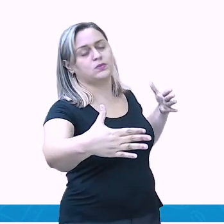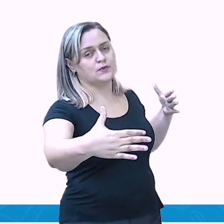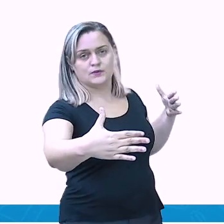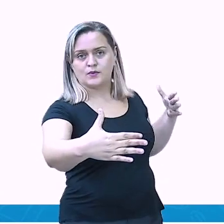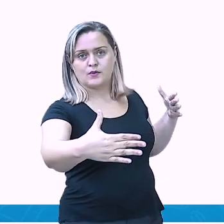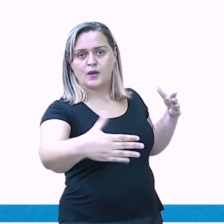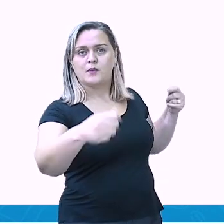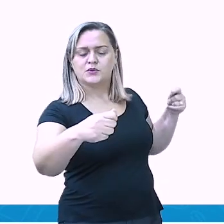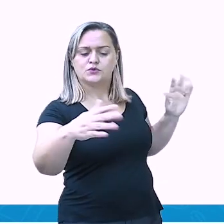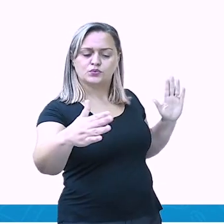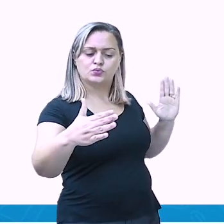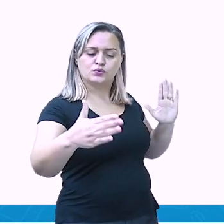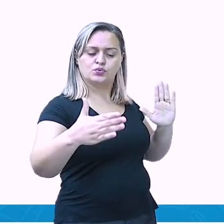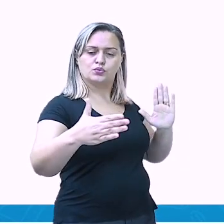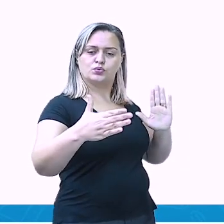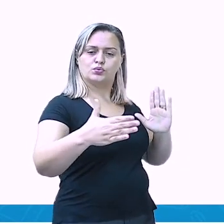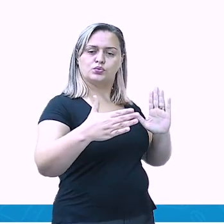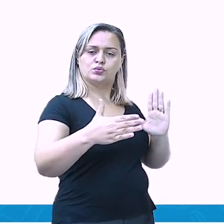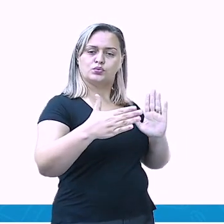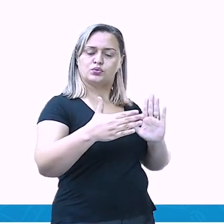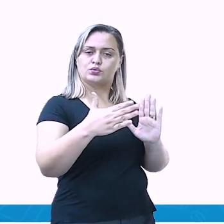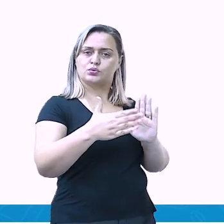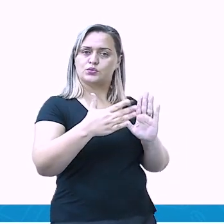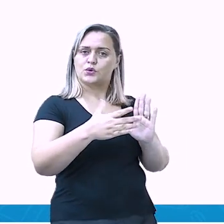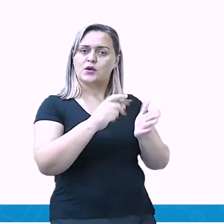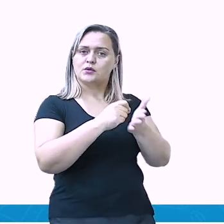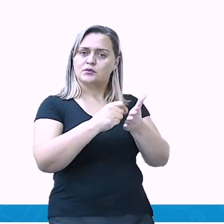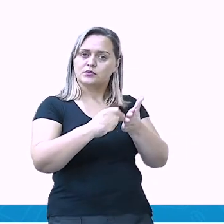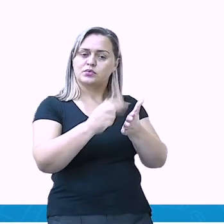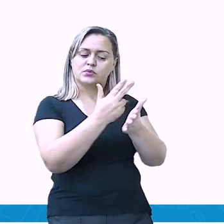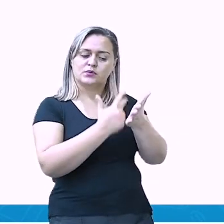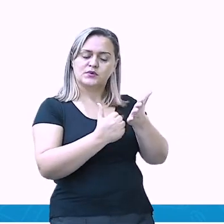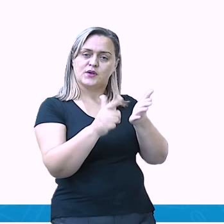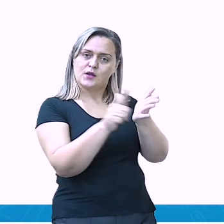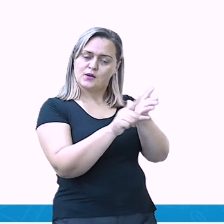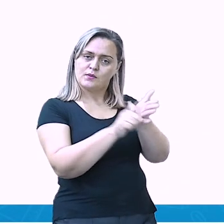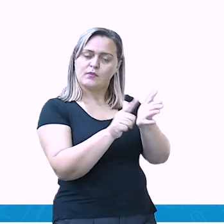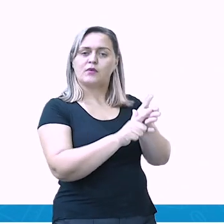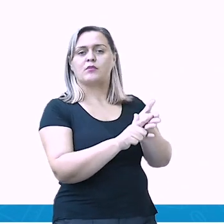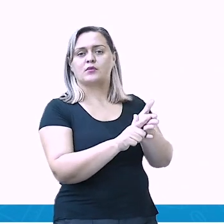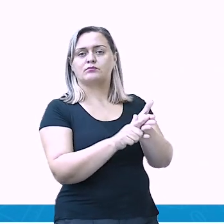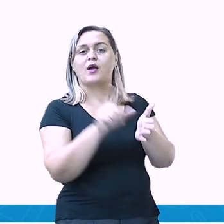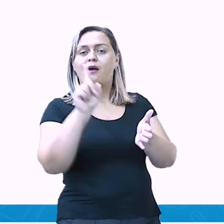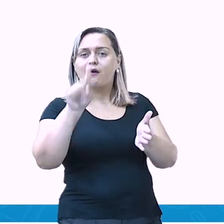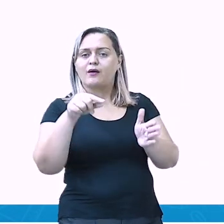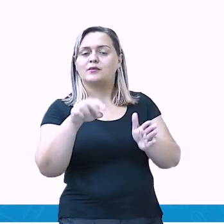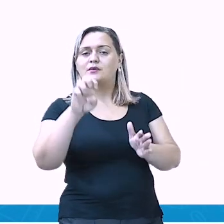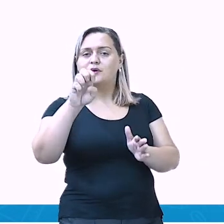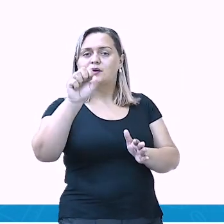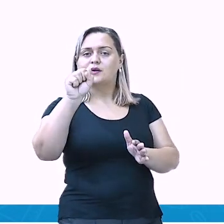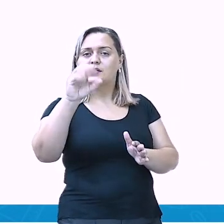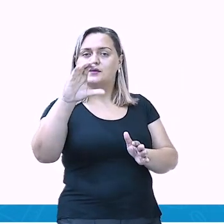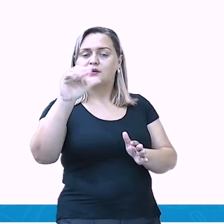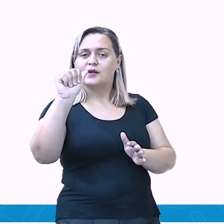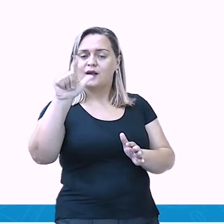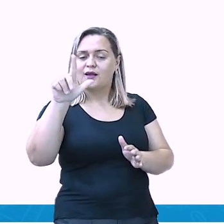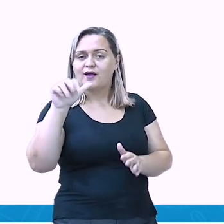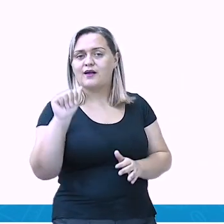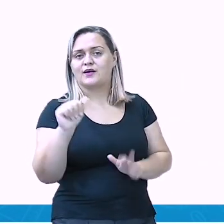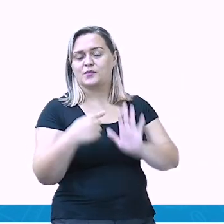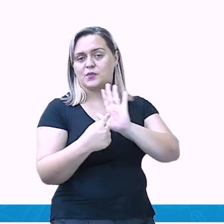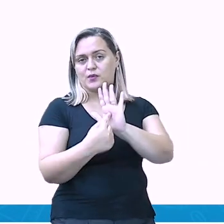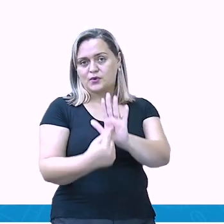reduzida para caber no papel. É essa a função da escala, dizer quantas vezes foi reduzido para caber naquele